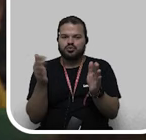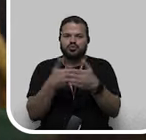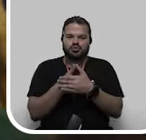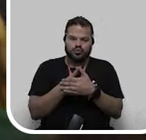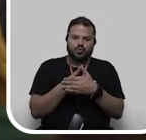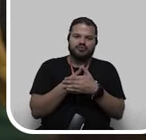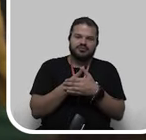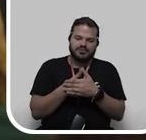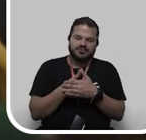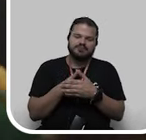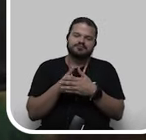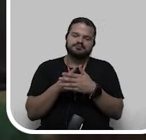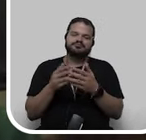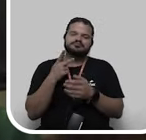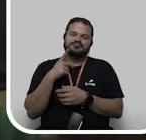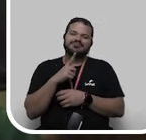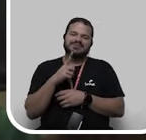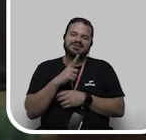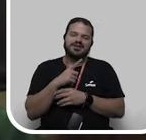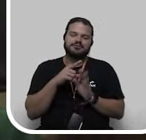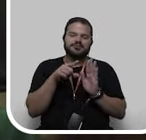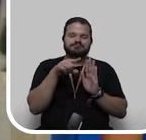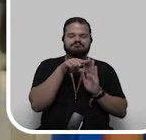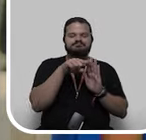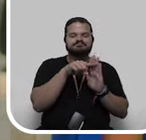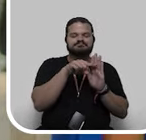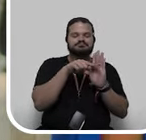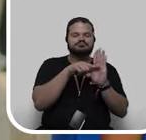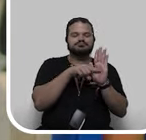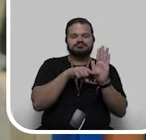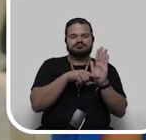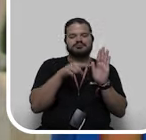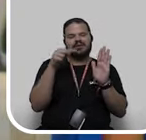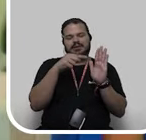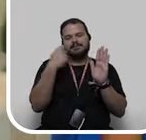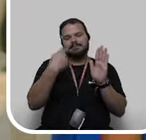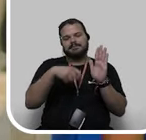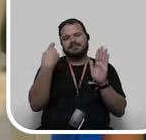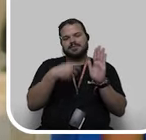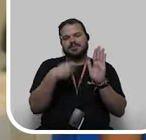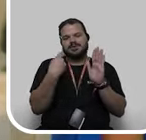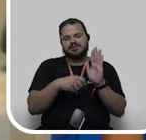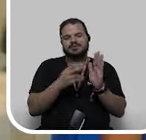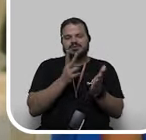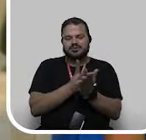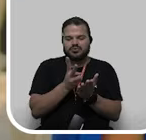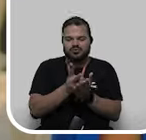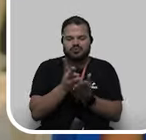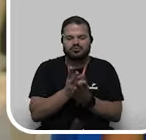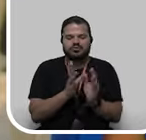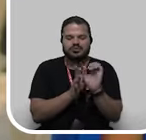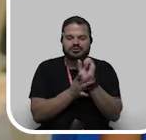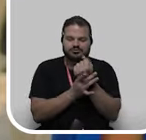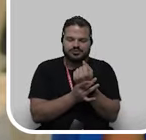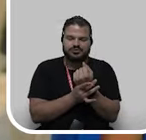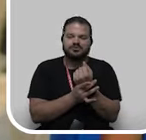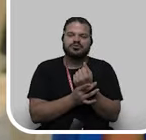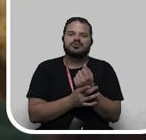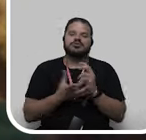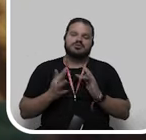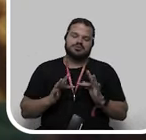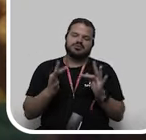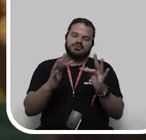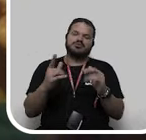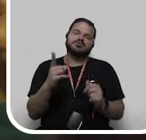confidencialidade. Então, existe uma tríade de proteção que precisa ser mantida para que a tecnologia exista. Então,